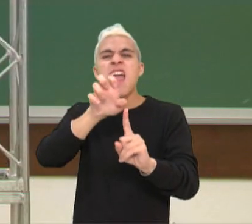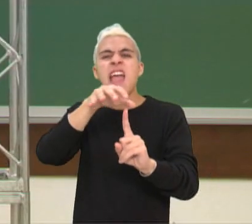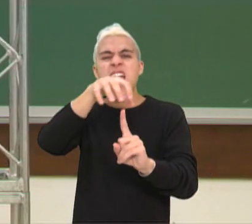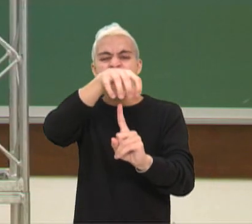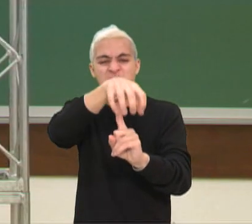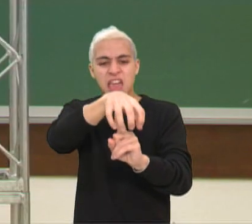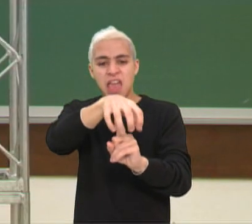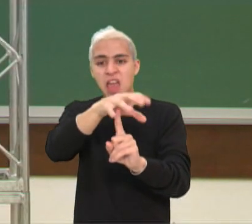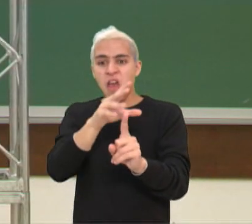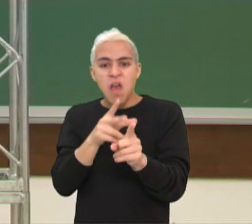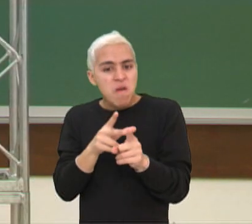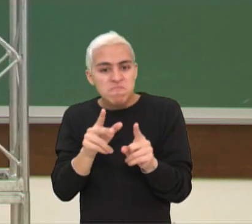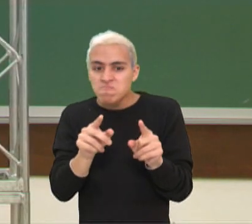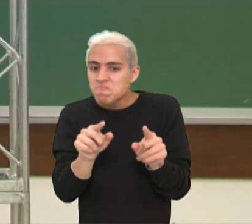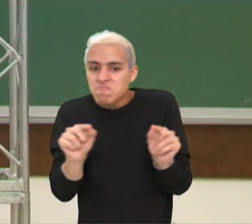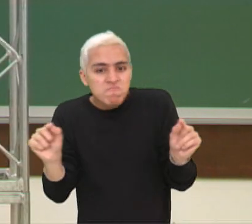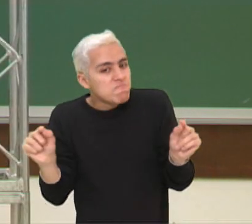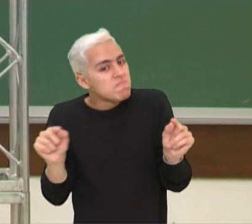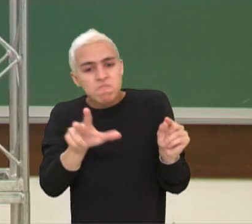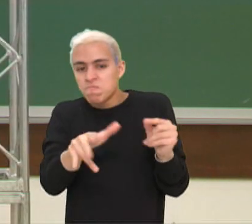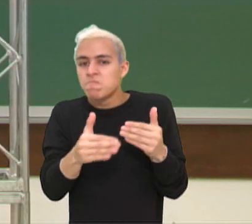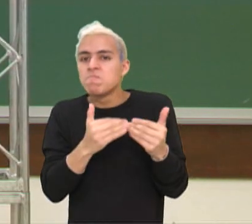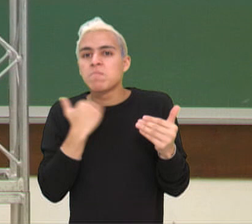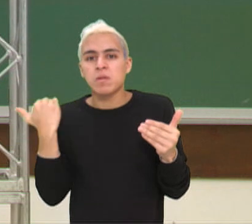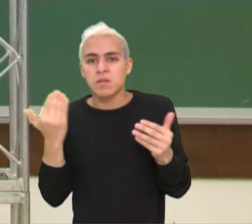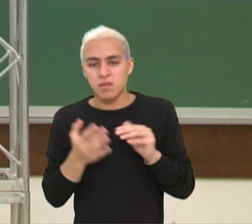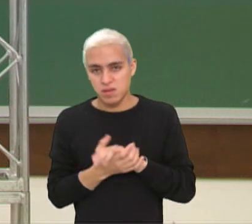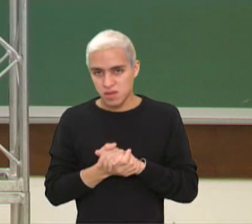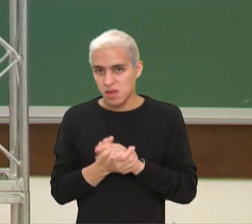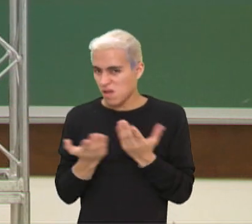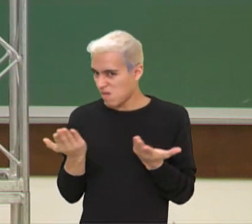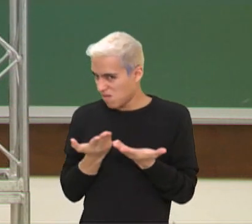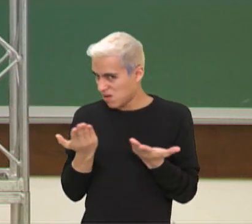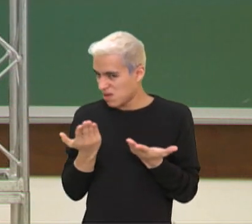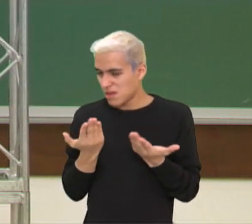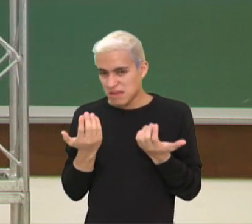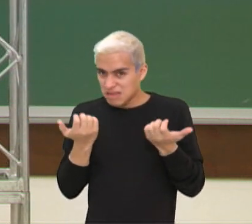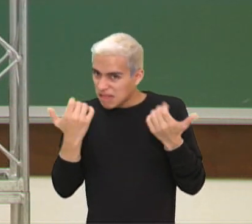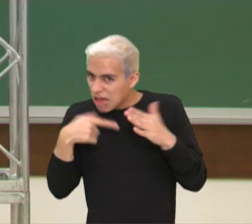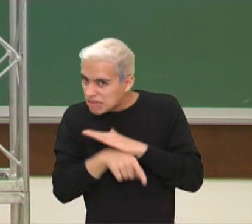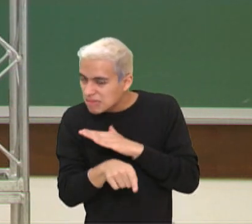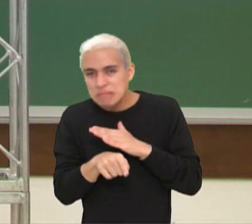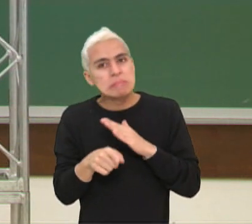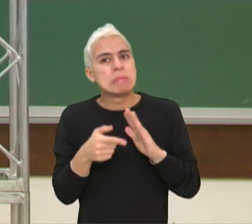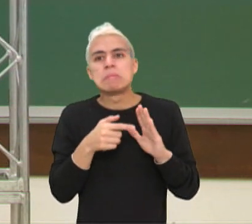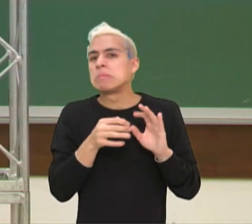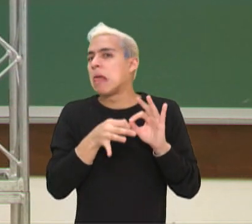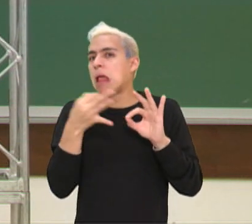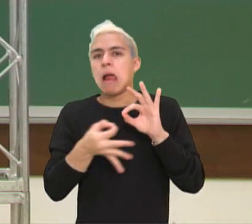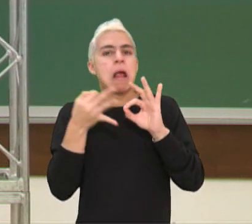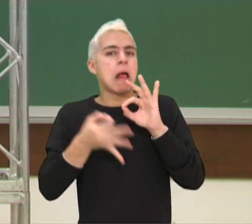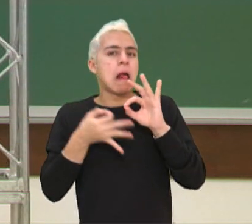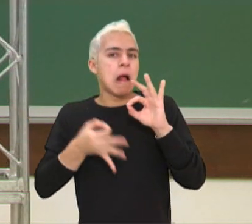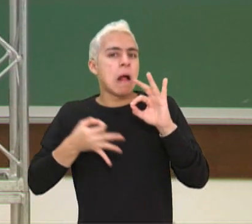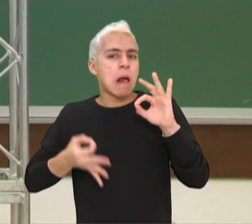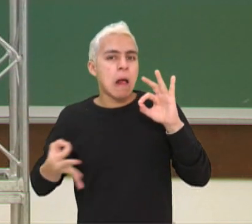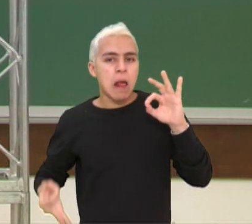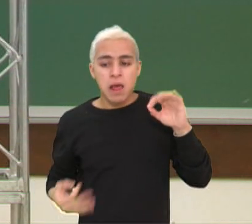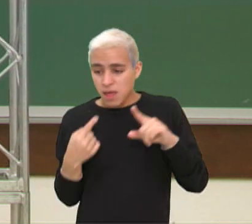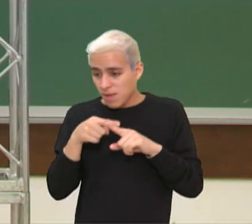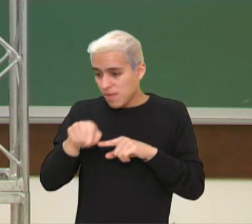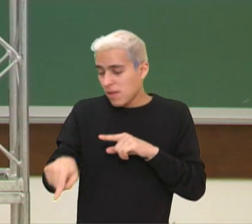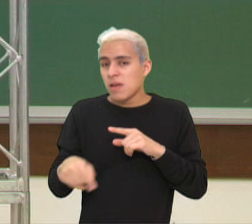se aprofundar hoje no xadrez, a gente vai ficar aulas e aulas e até o final do dia aqui e a gente não vai terminar de falar sobre